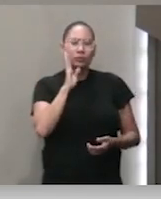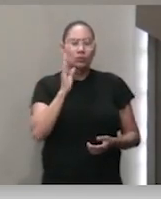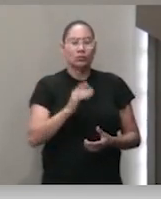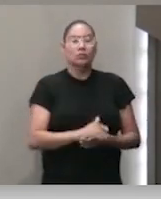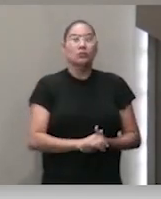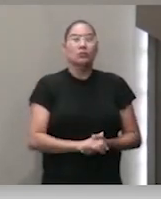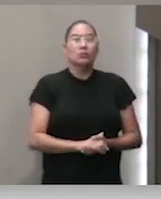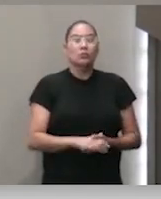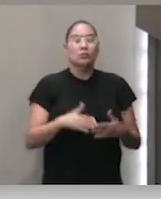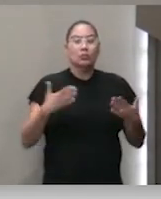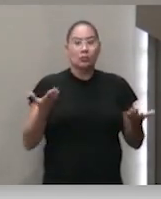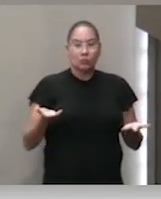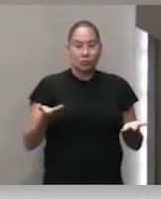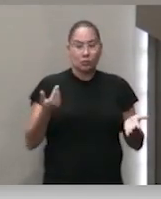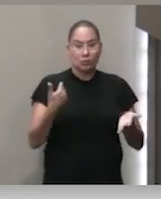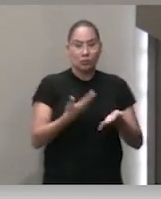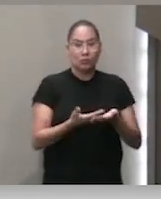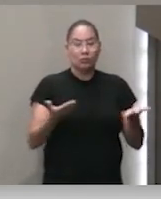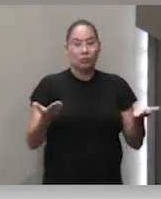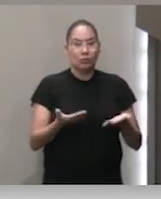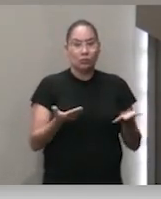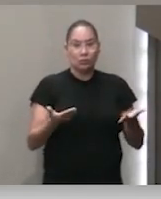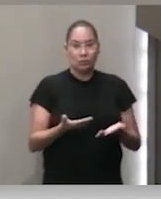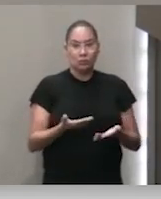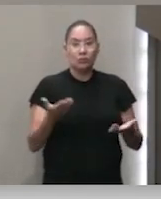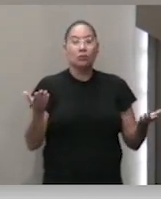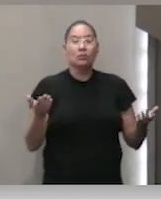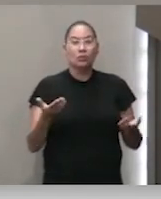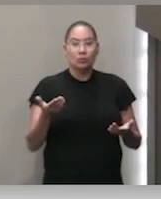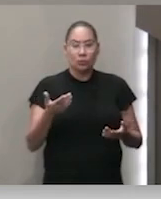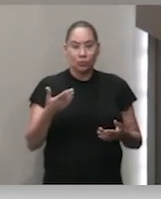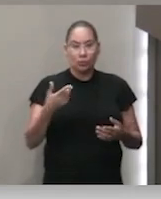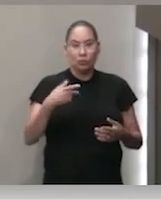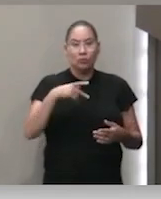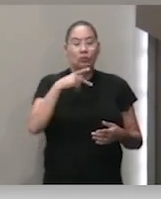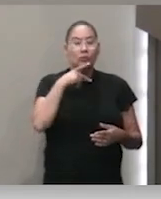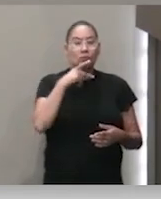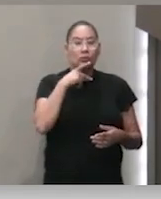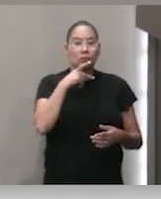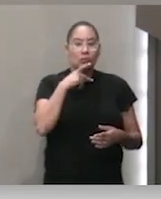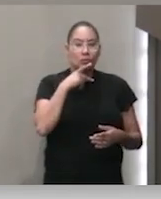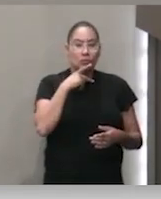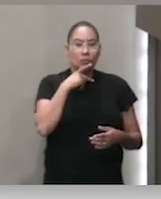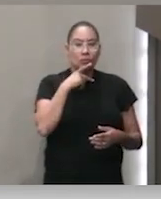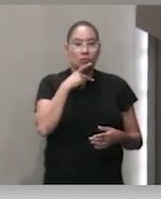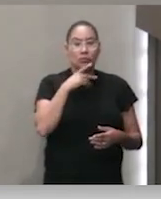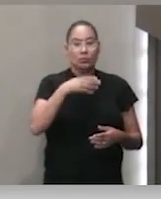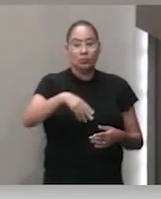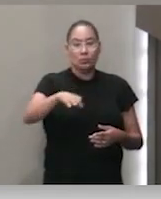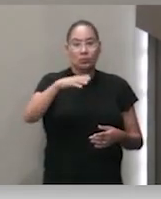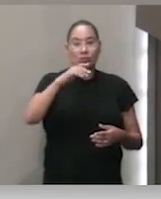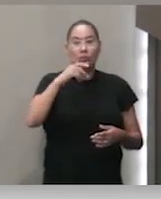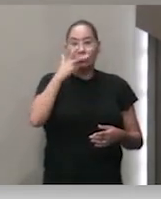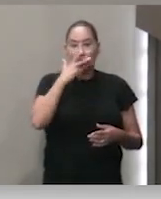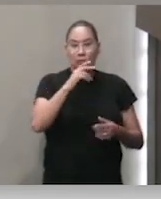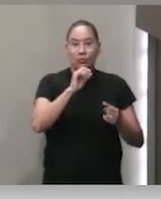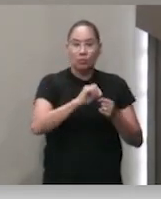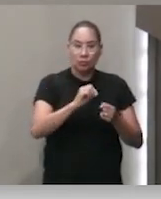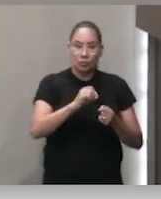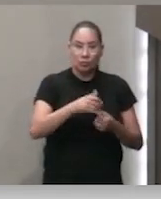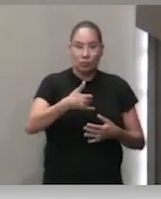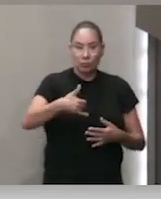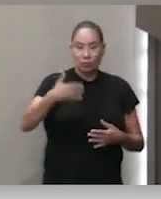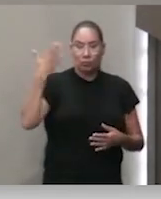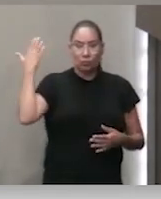promessa e ficou na mentira. E hoje tem que tirar o chapéu até para o prefeito Pedro Almeida, que vai cumprir o que os